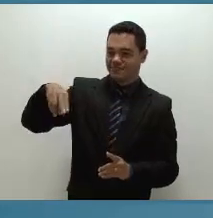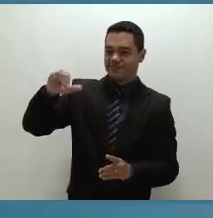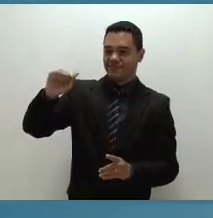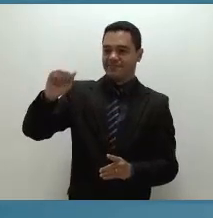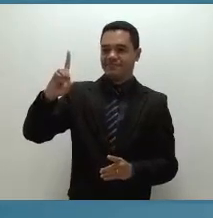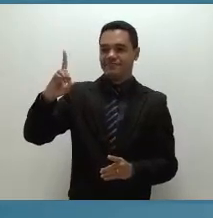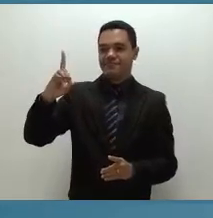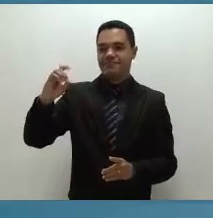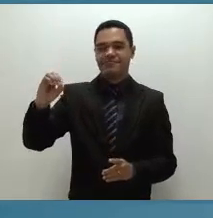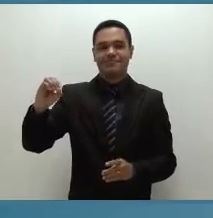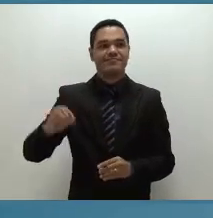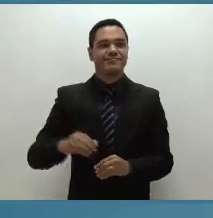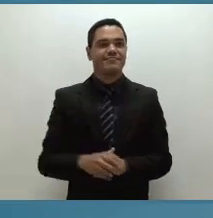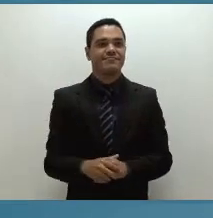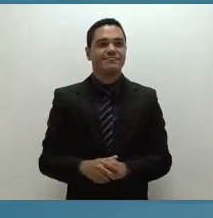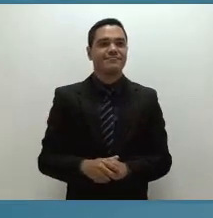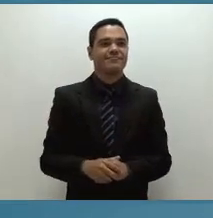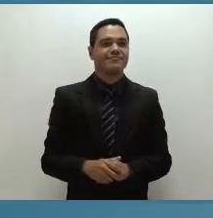Presidente,